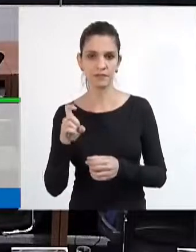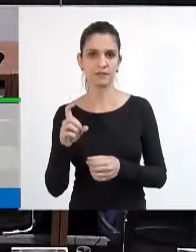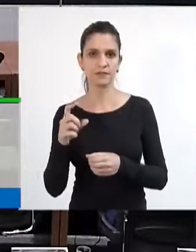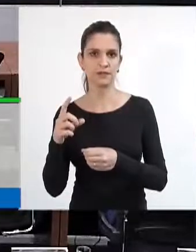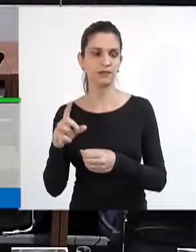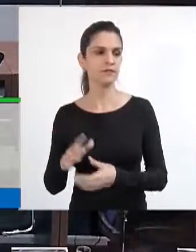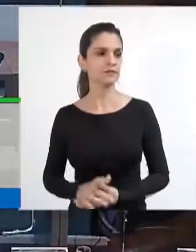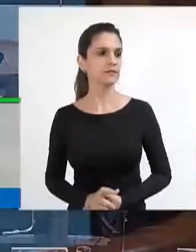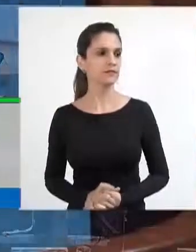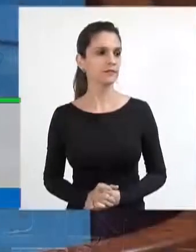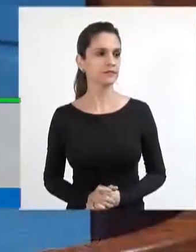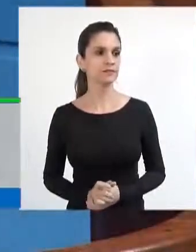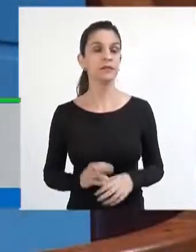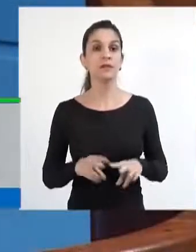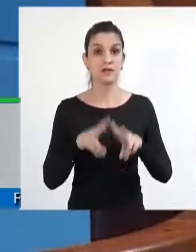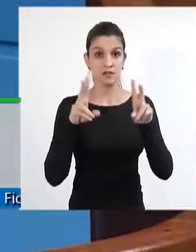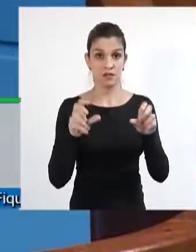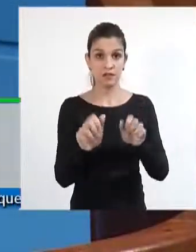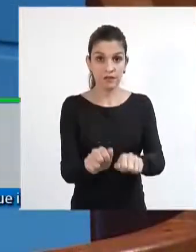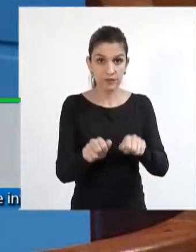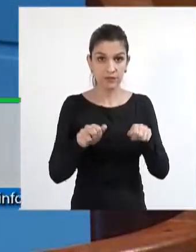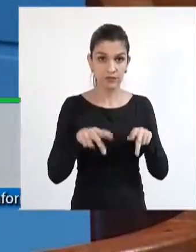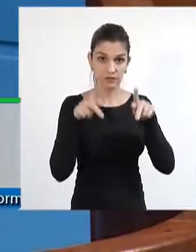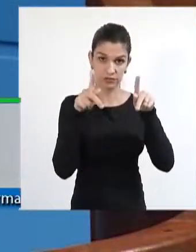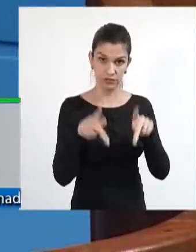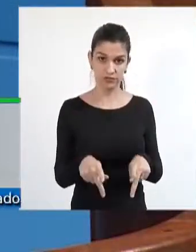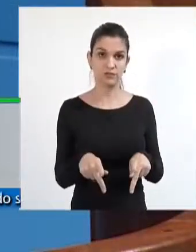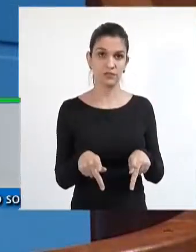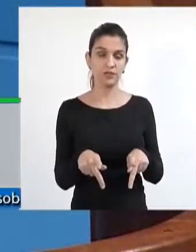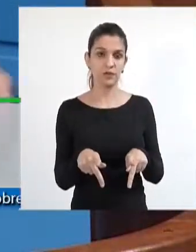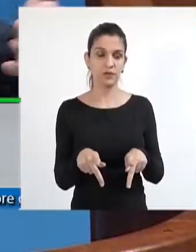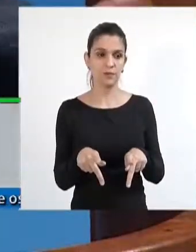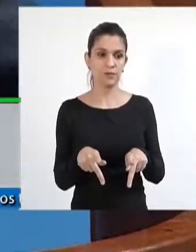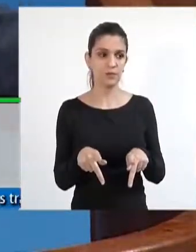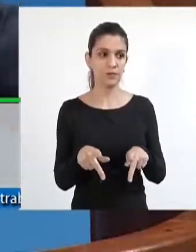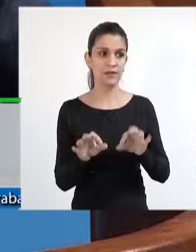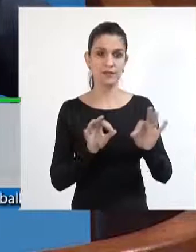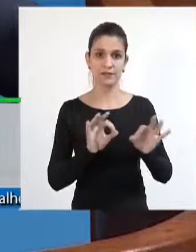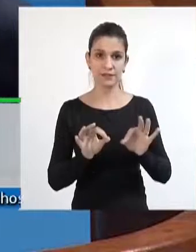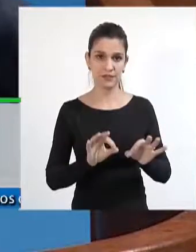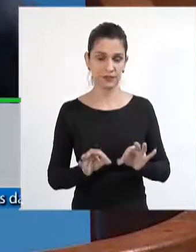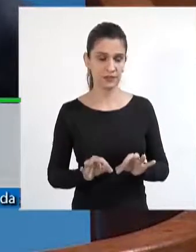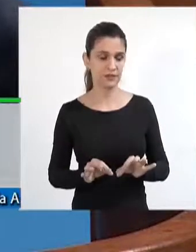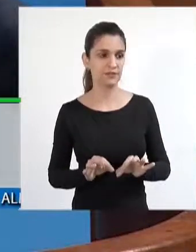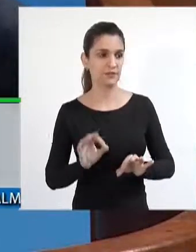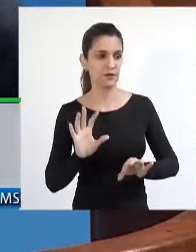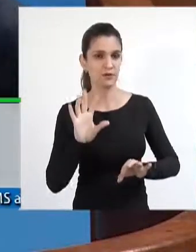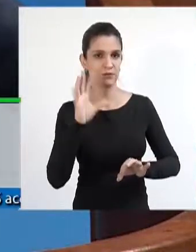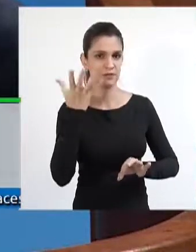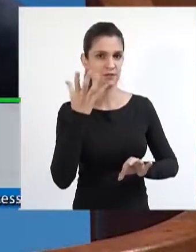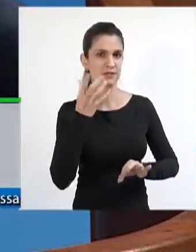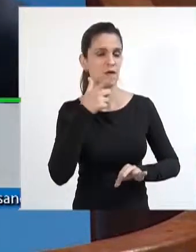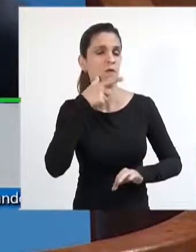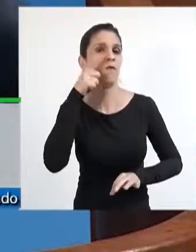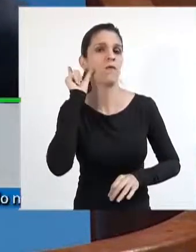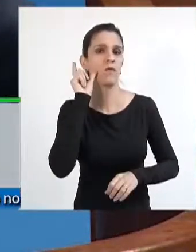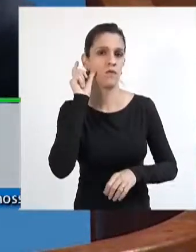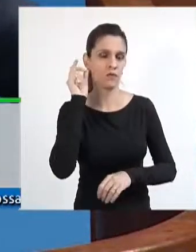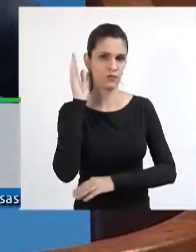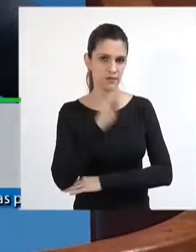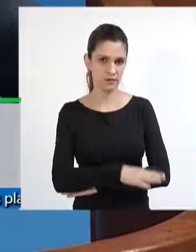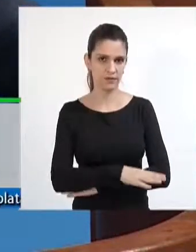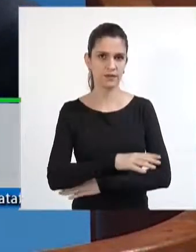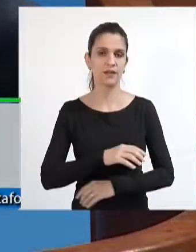deputados, para falar da audiência pública que nós realizamos aqui na Assembleia Legislativa ontem, no período da tarde,